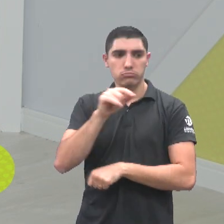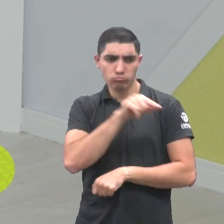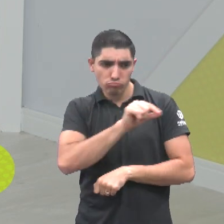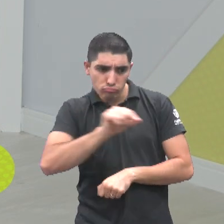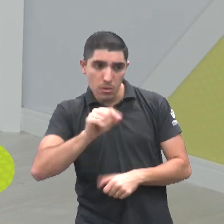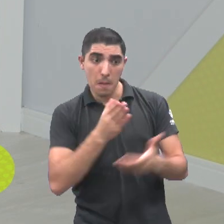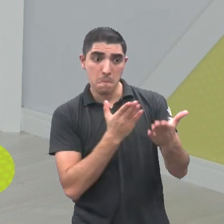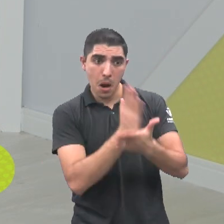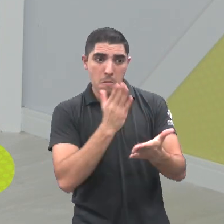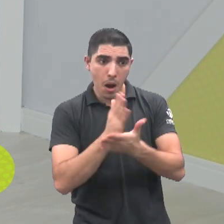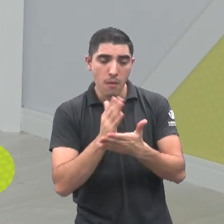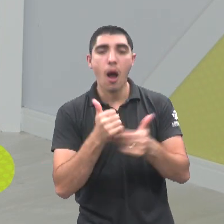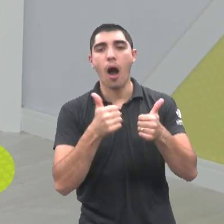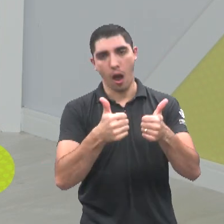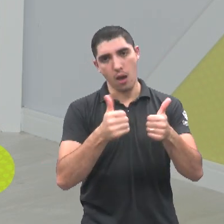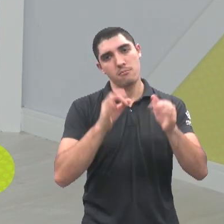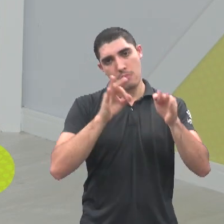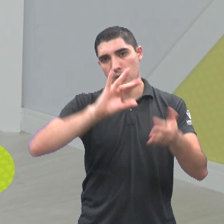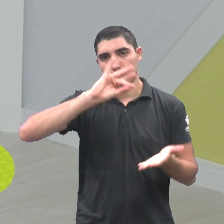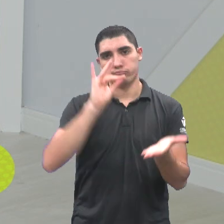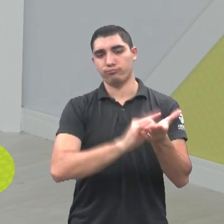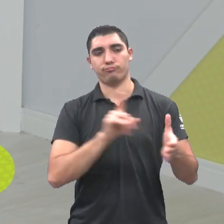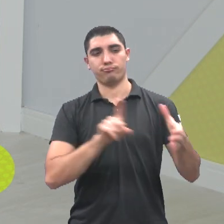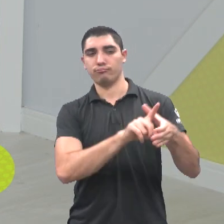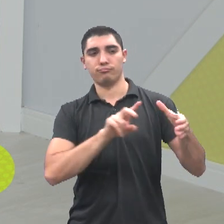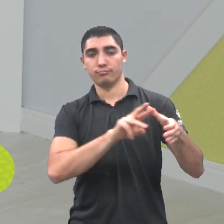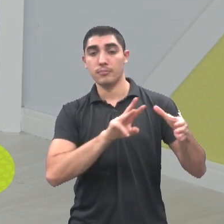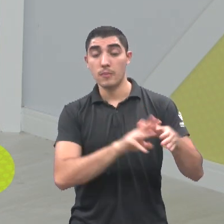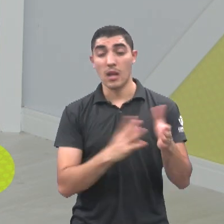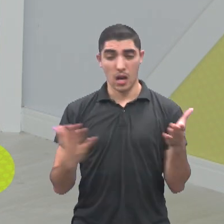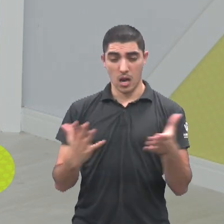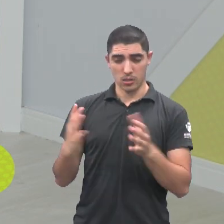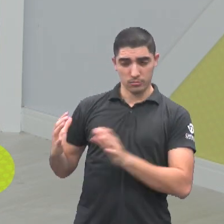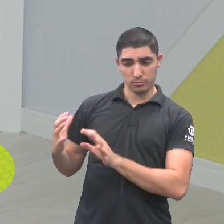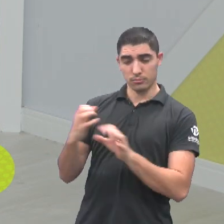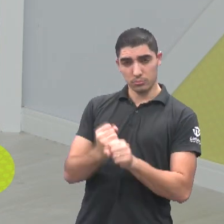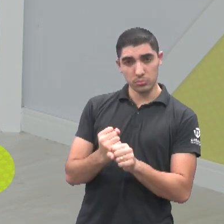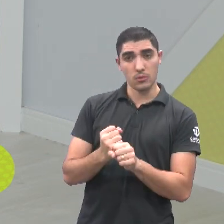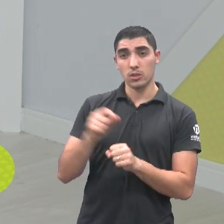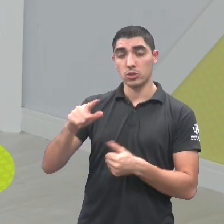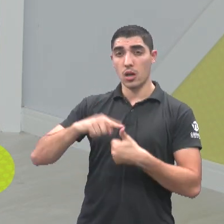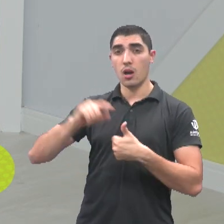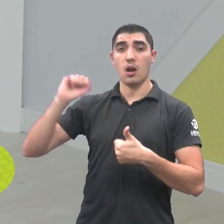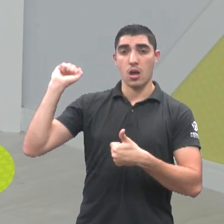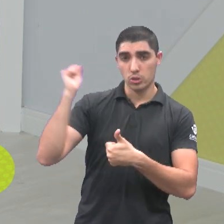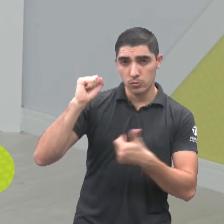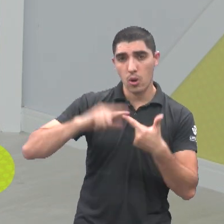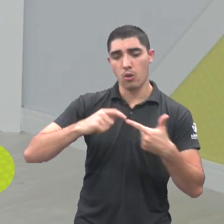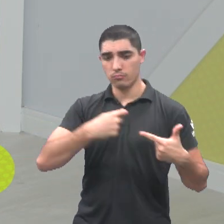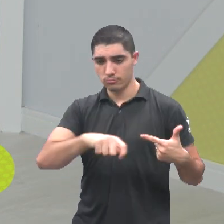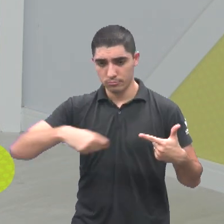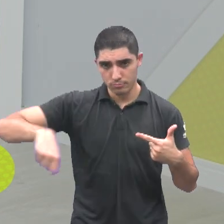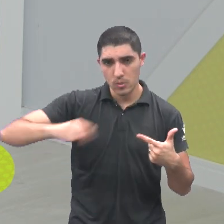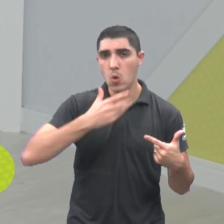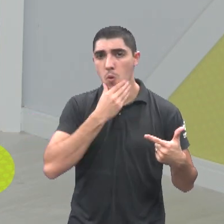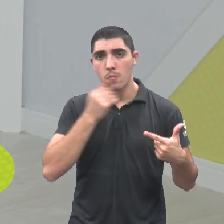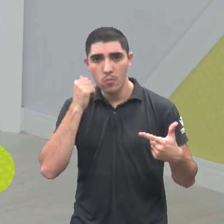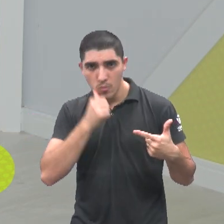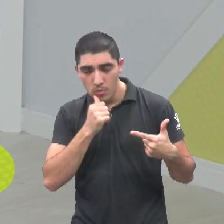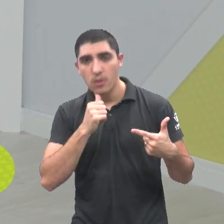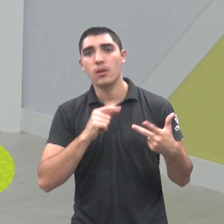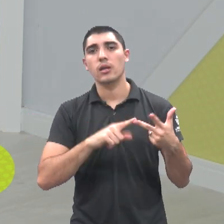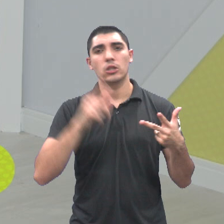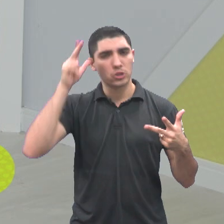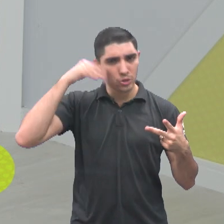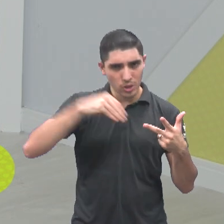a compor a equipe. Foram realizados até o momento, Brunão, as seletivas do handball, tênis de mesa, masculino e feminino, né?